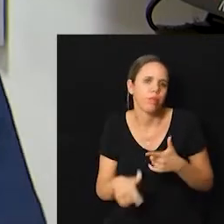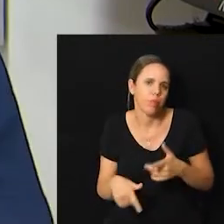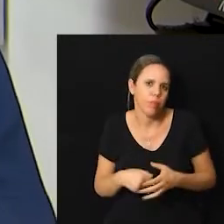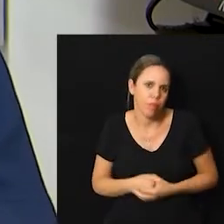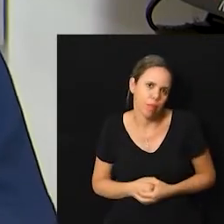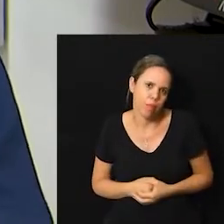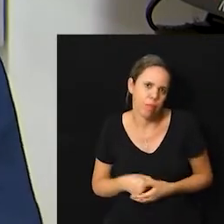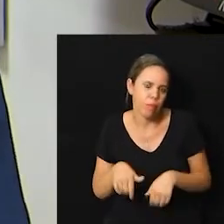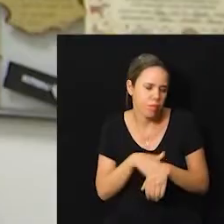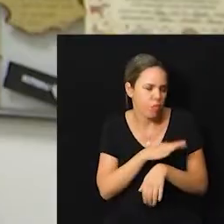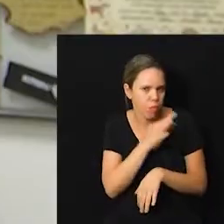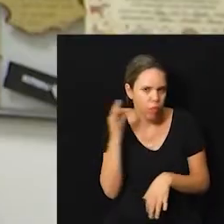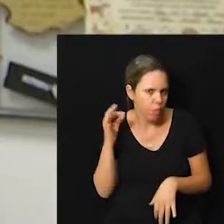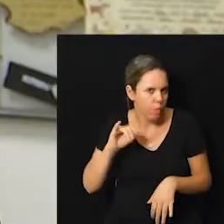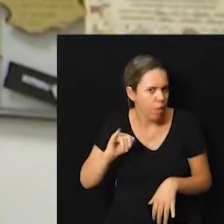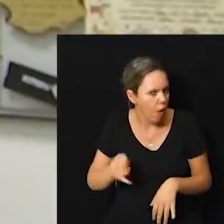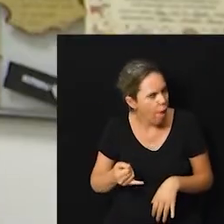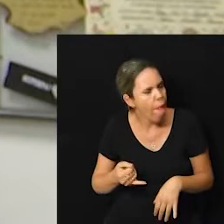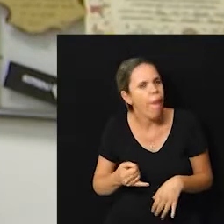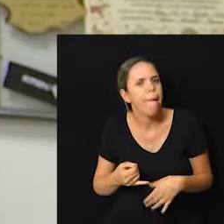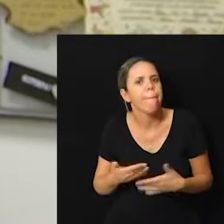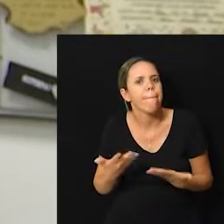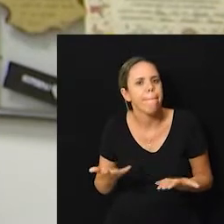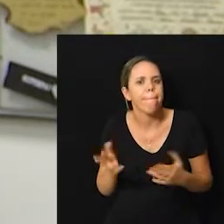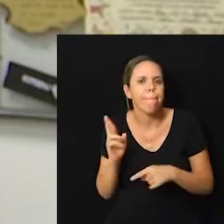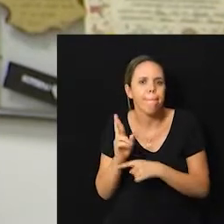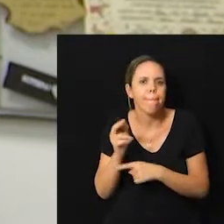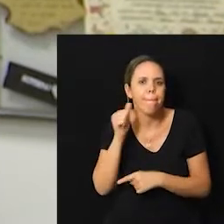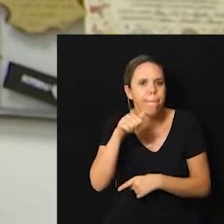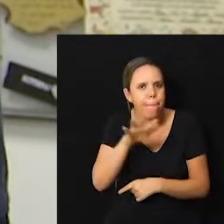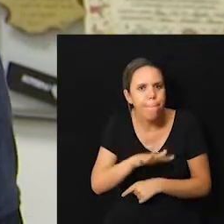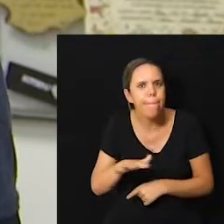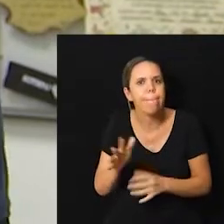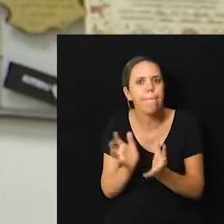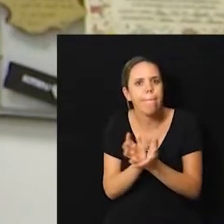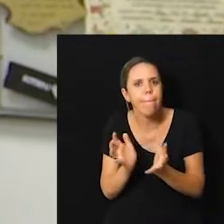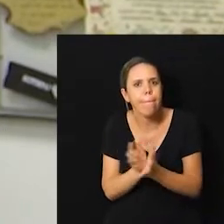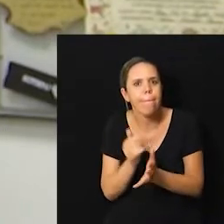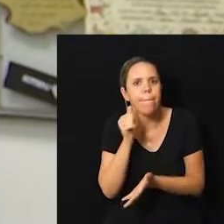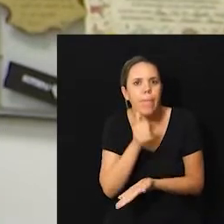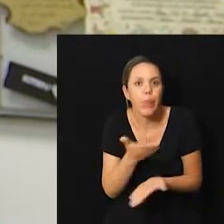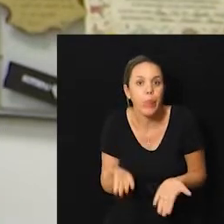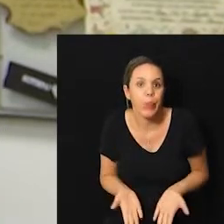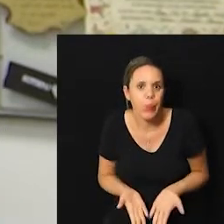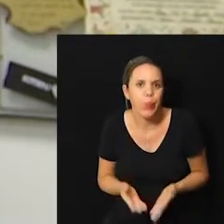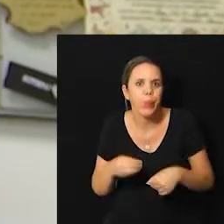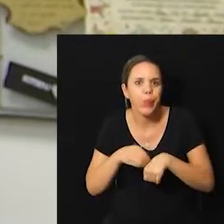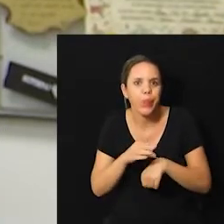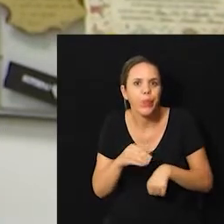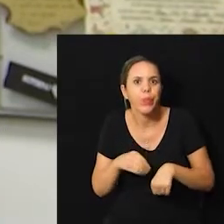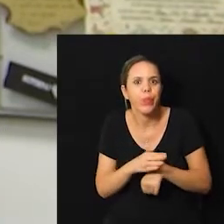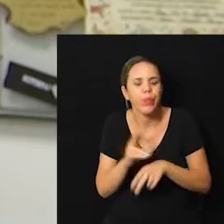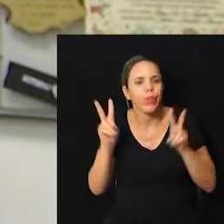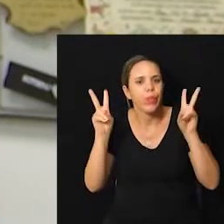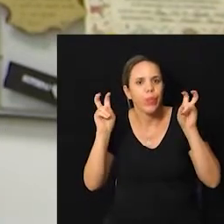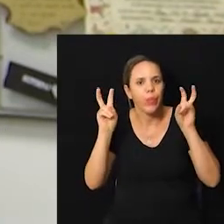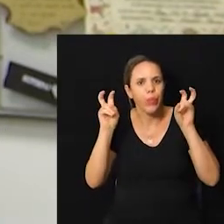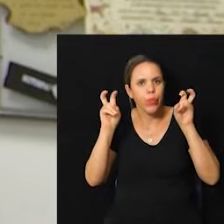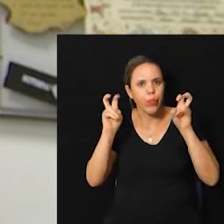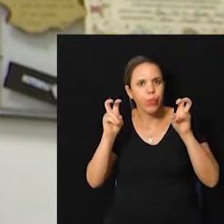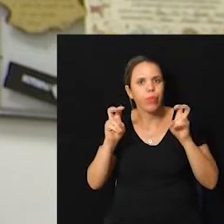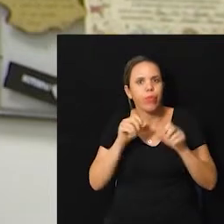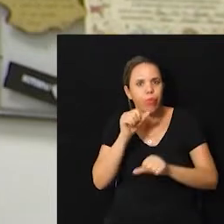que resolver o problema. A conversa foi muito boa. Essa representatividade por essa comissão de mulheres, que traz